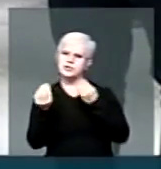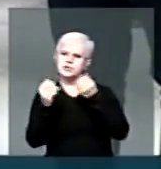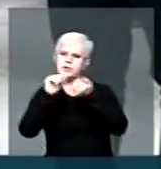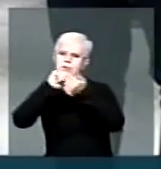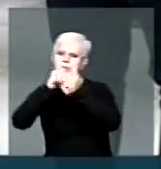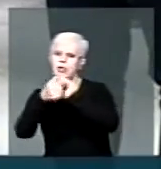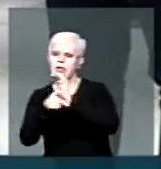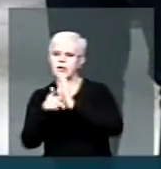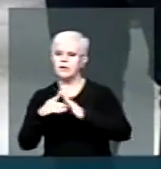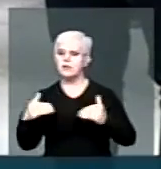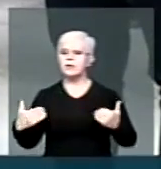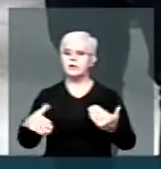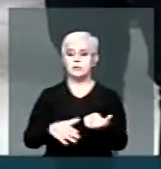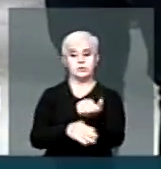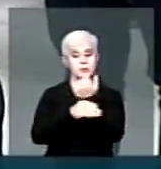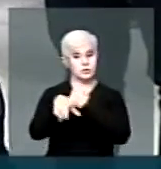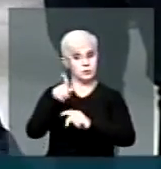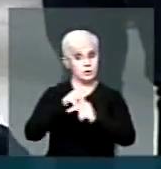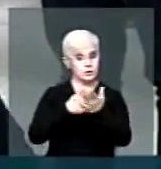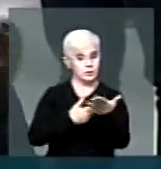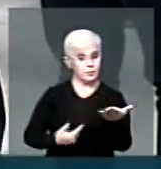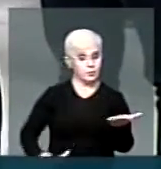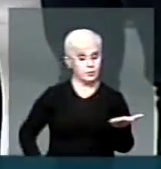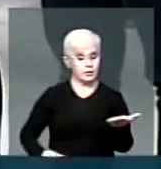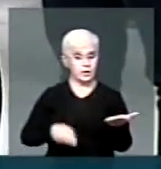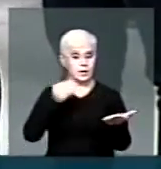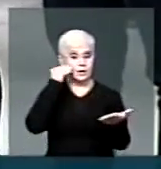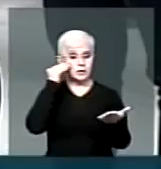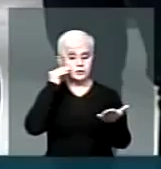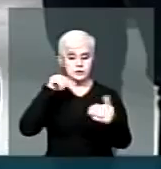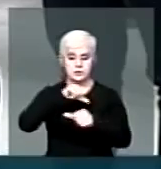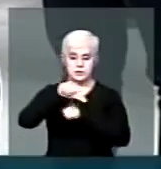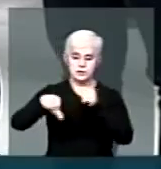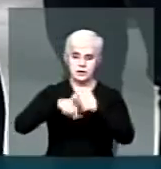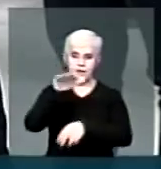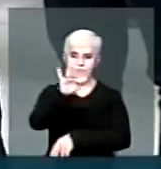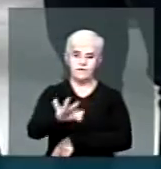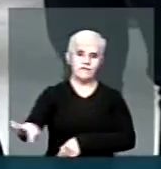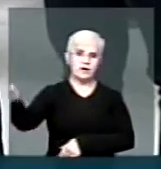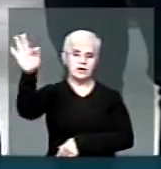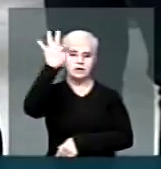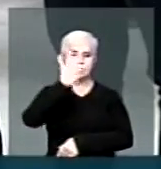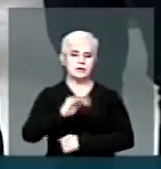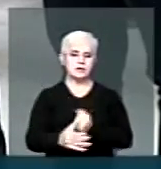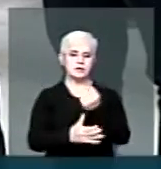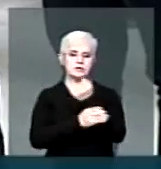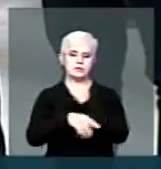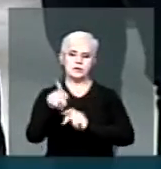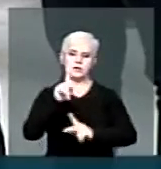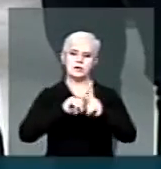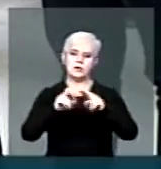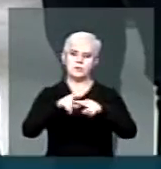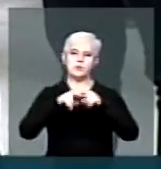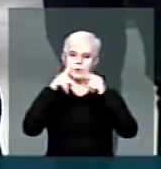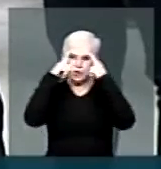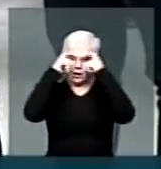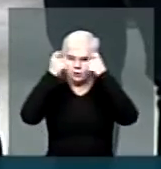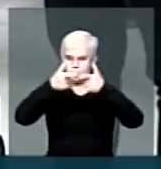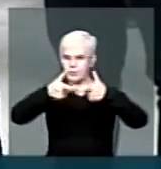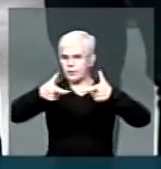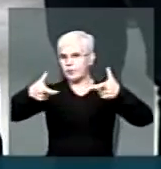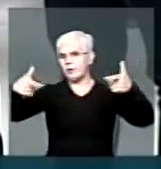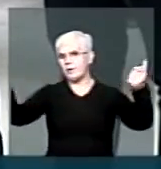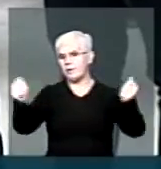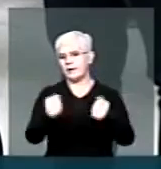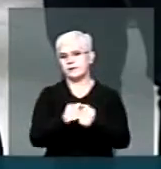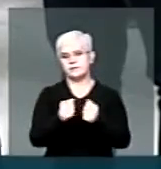do Ministério da Segurança Pública de tentar federalizar a segurança pública diante do avanço da criminalidade. Portanto, para não tomar tempo